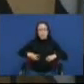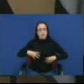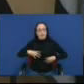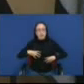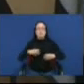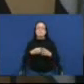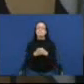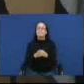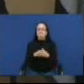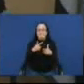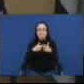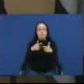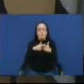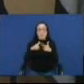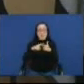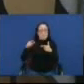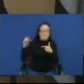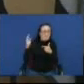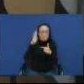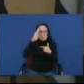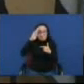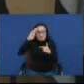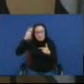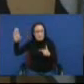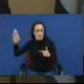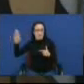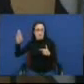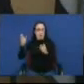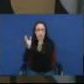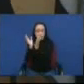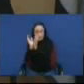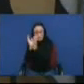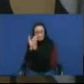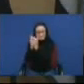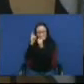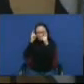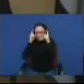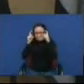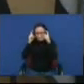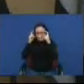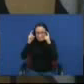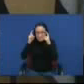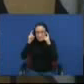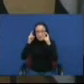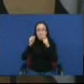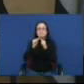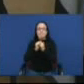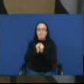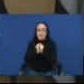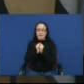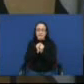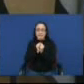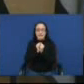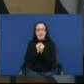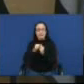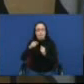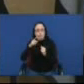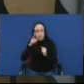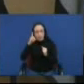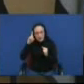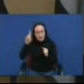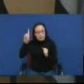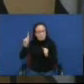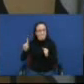que de mais grave, o que realmente a APAE tem se preocupado, é uma síndrome, né? O uso do álcool durante a gestação